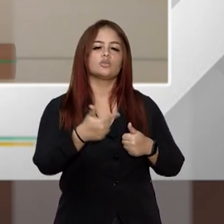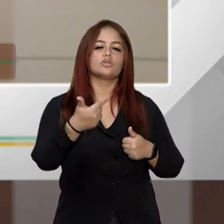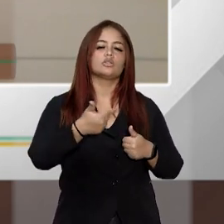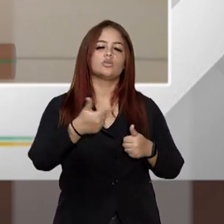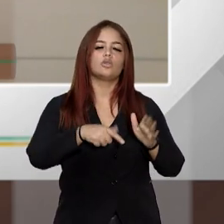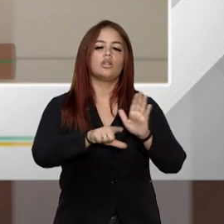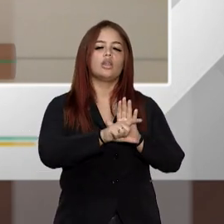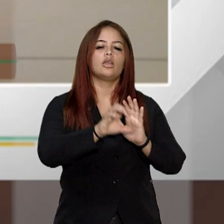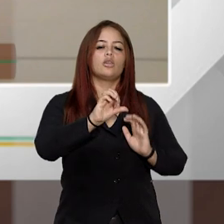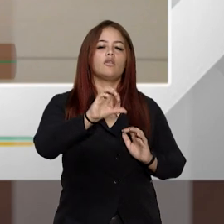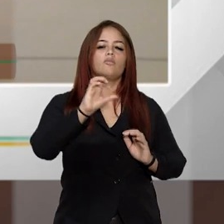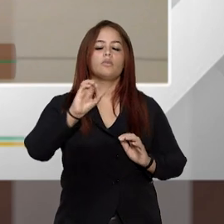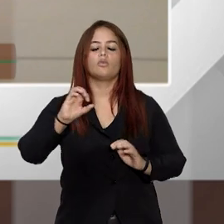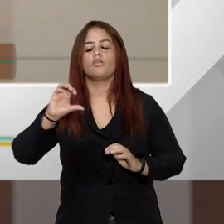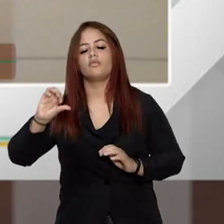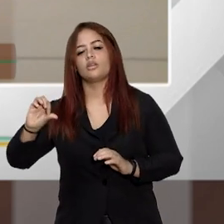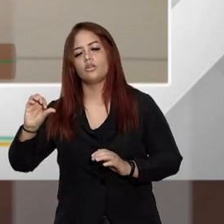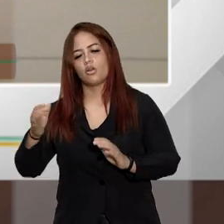da Lei